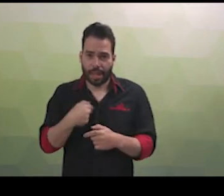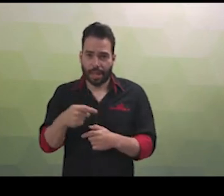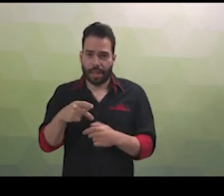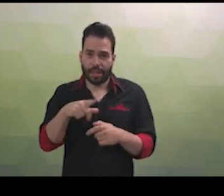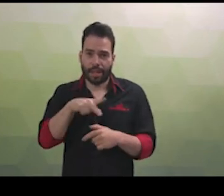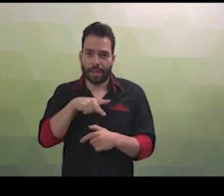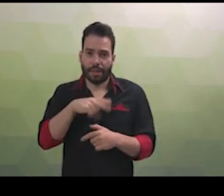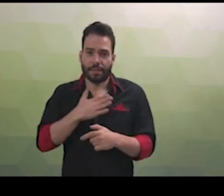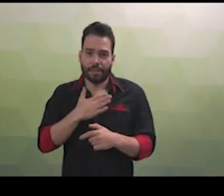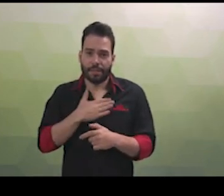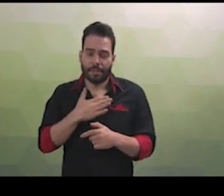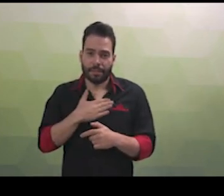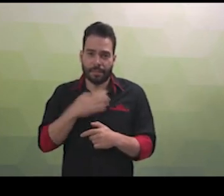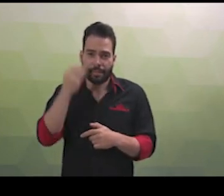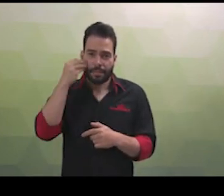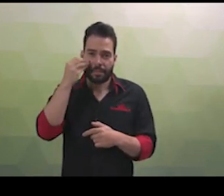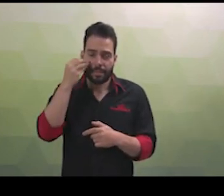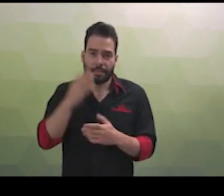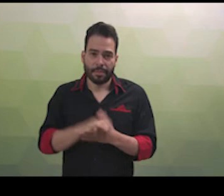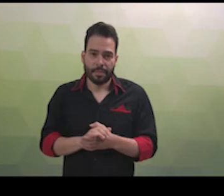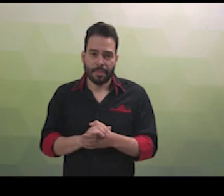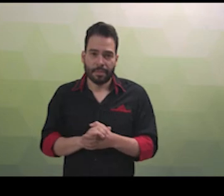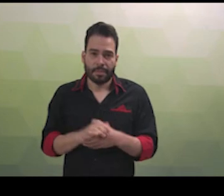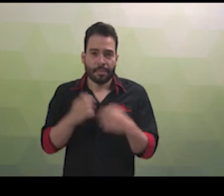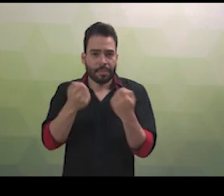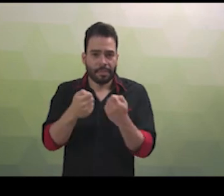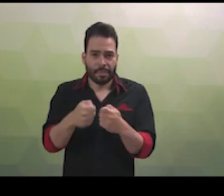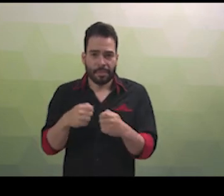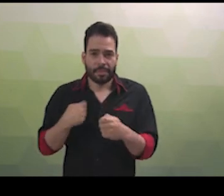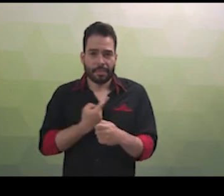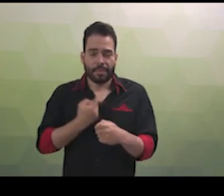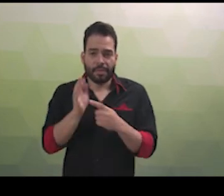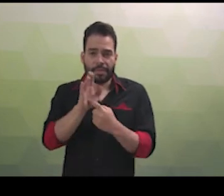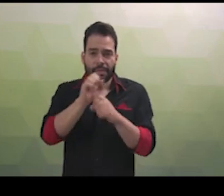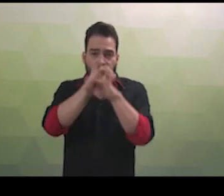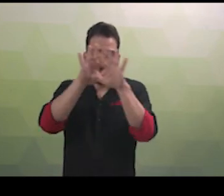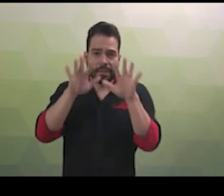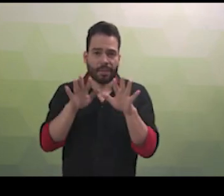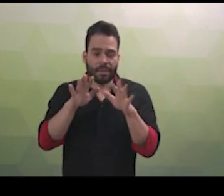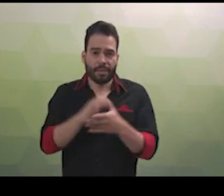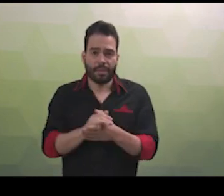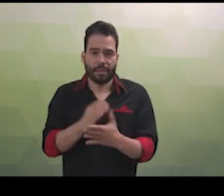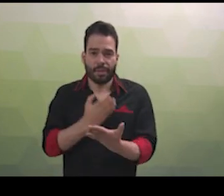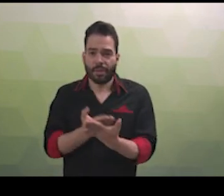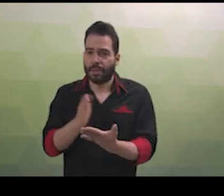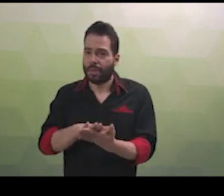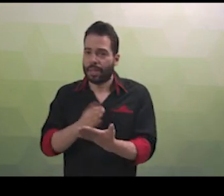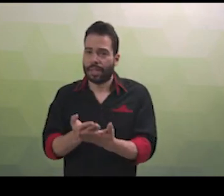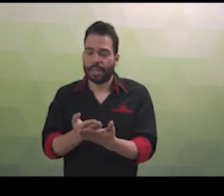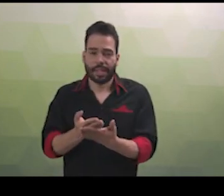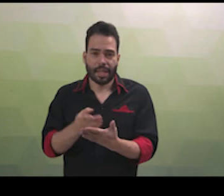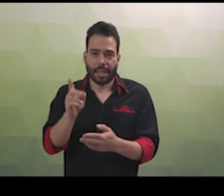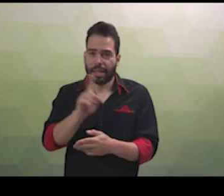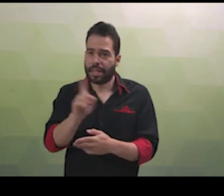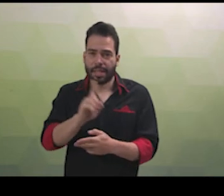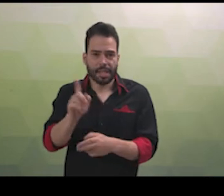própria experiência pessoal. É necessário então reforçarmos e deixarmos claro que o intérprete não é o professor